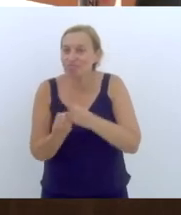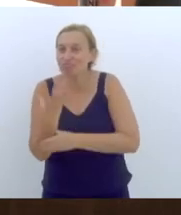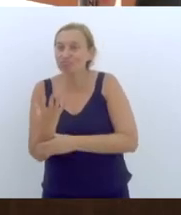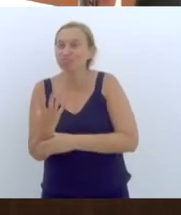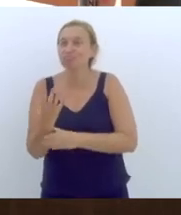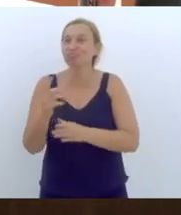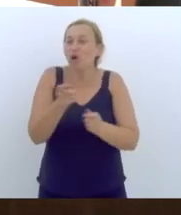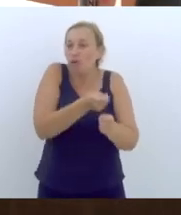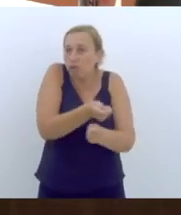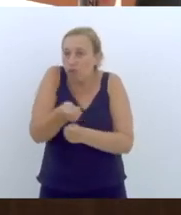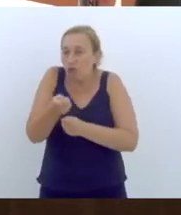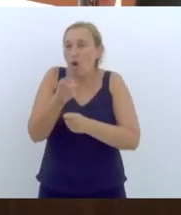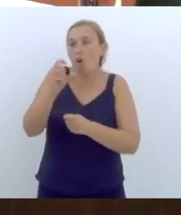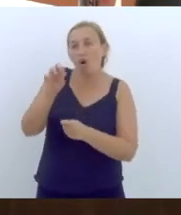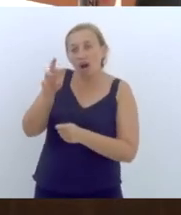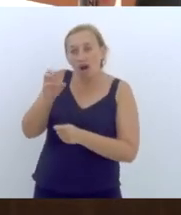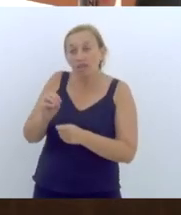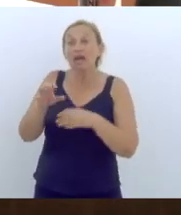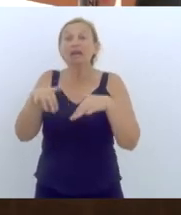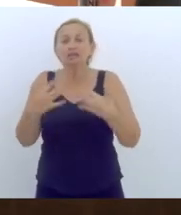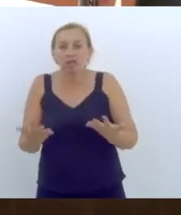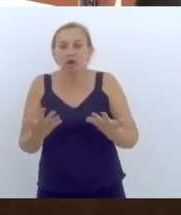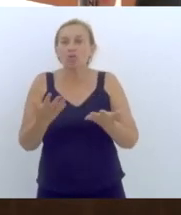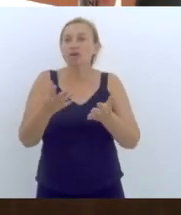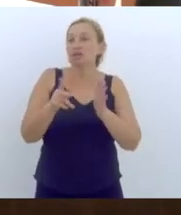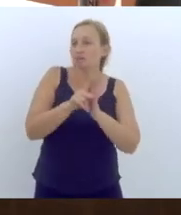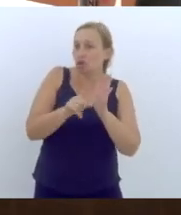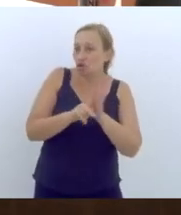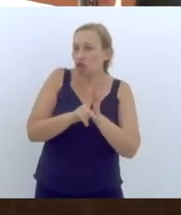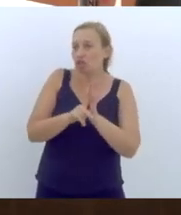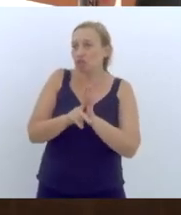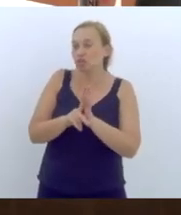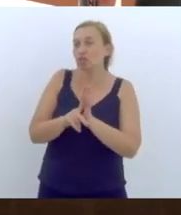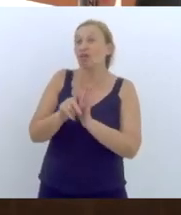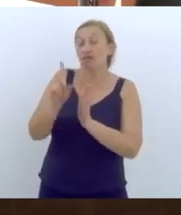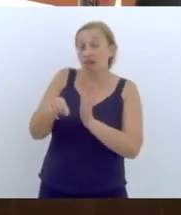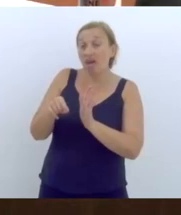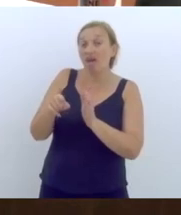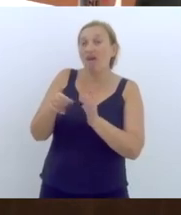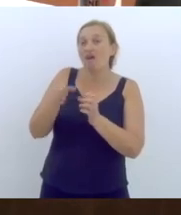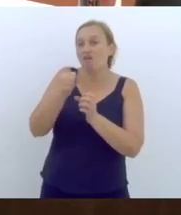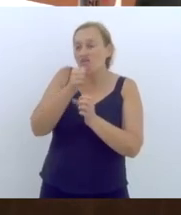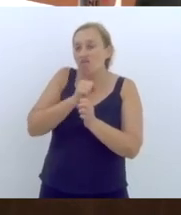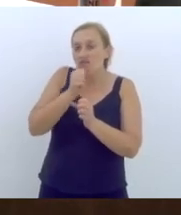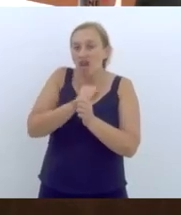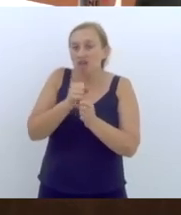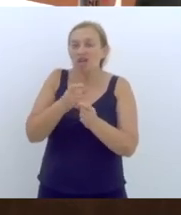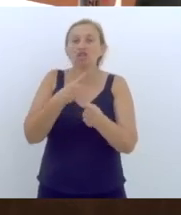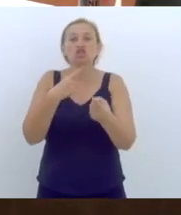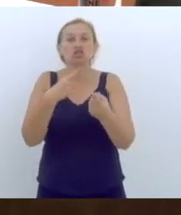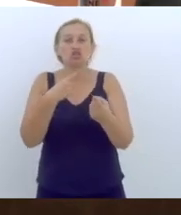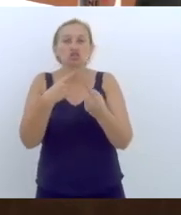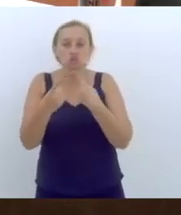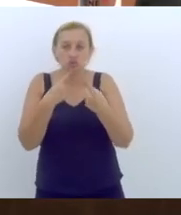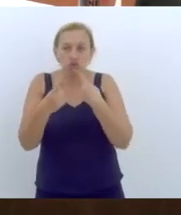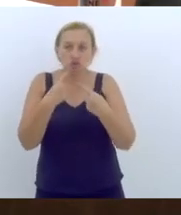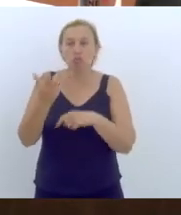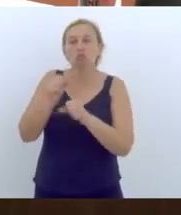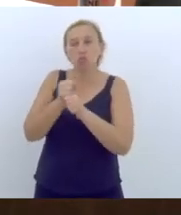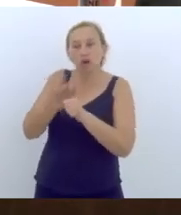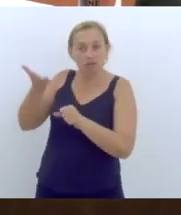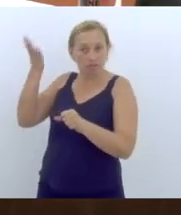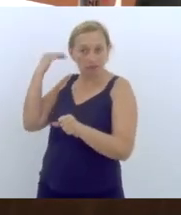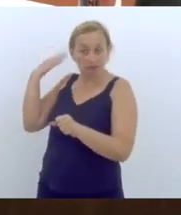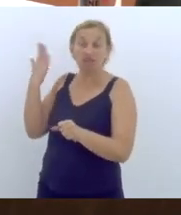de fertilizantes orgânicos. Então, esse projeto, doutor Giulianelli, que é muito antigo a esse debate que a gente vivenciou no ano passado, já em decorrência